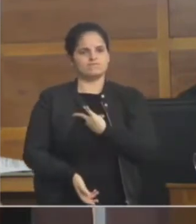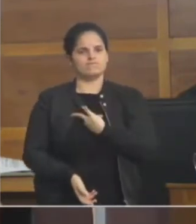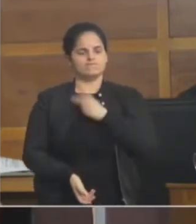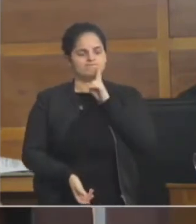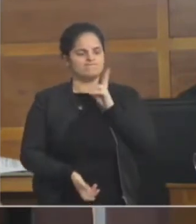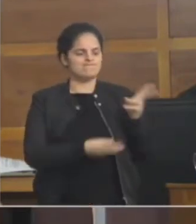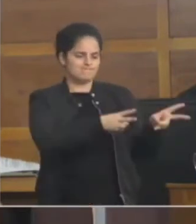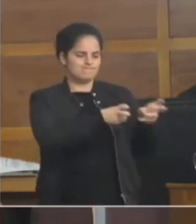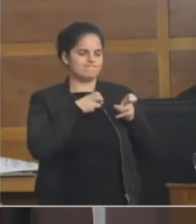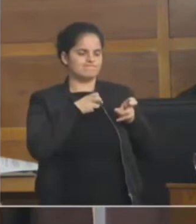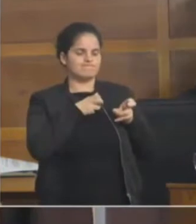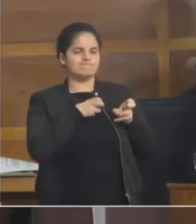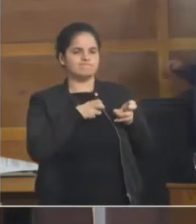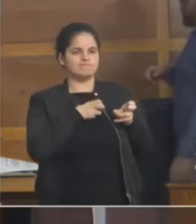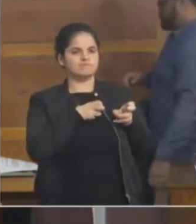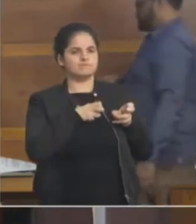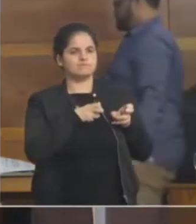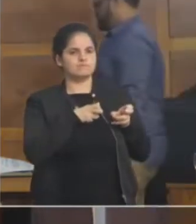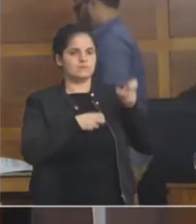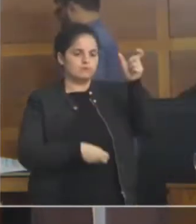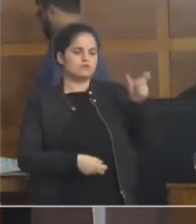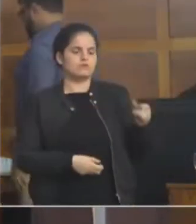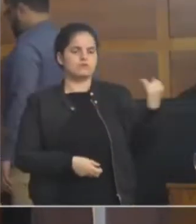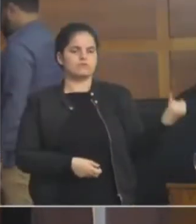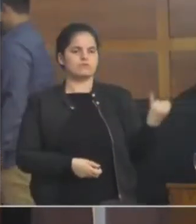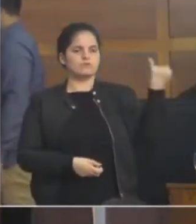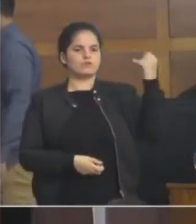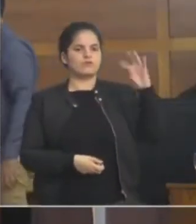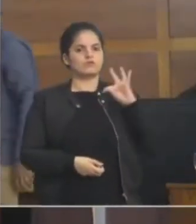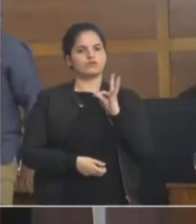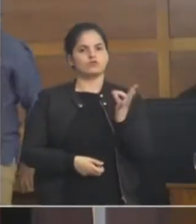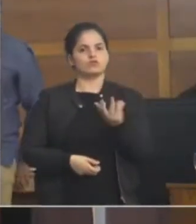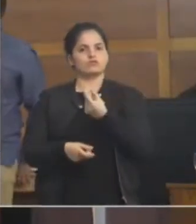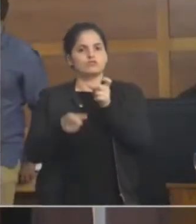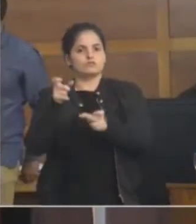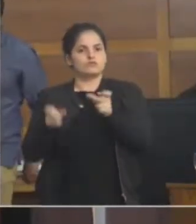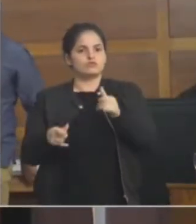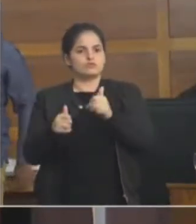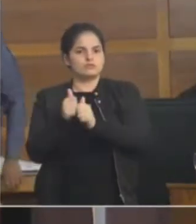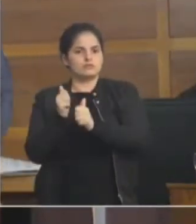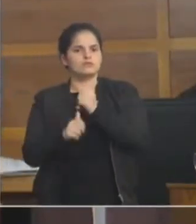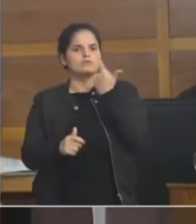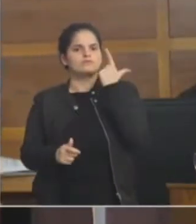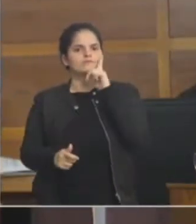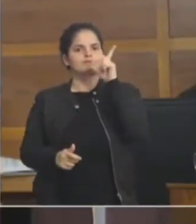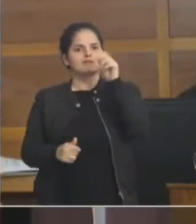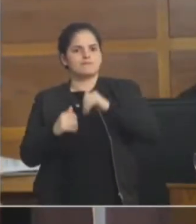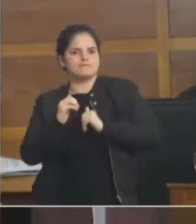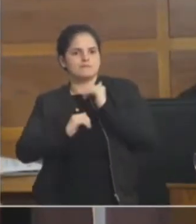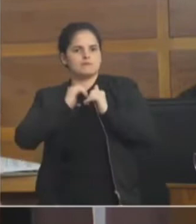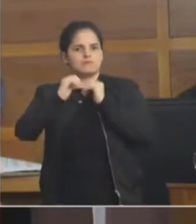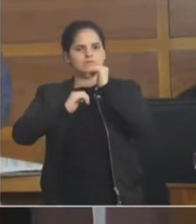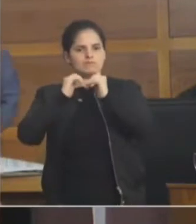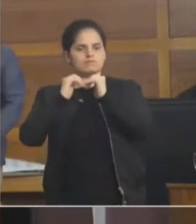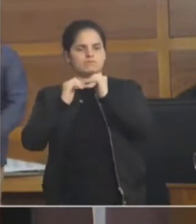são importante para que todos os atletas tenham a melhor condição dentro de campo